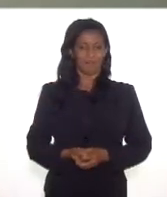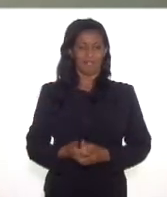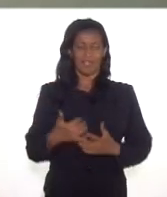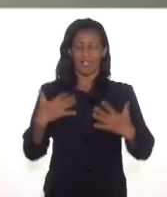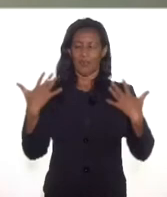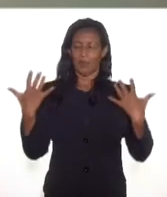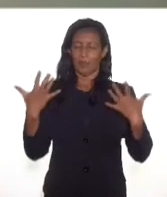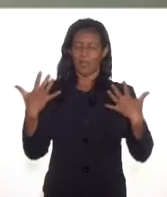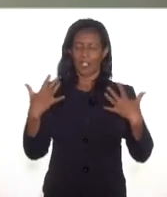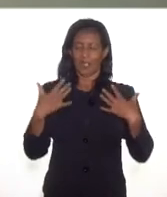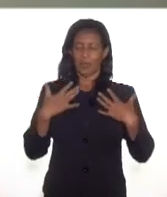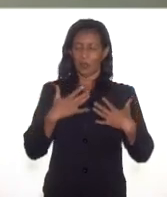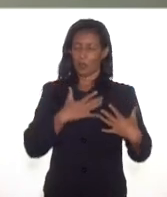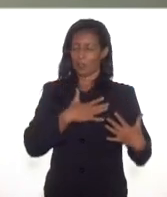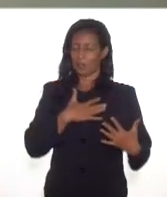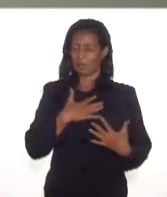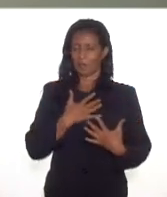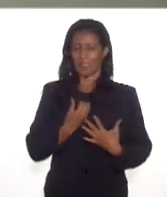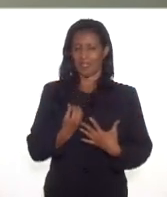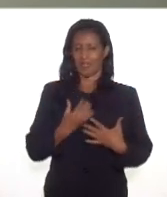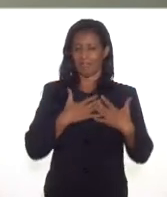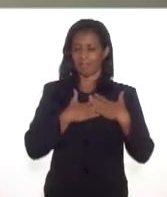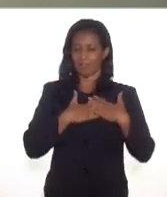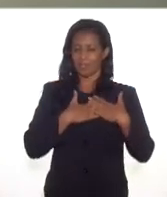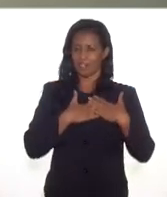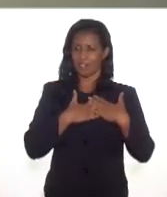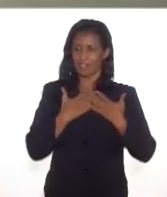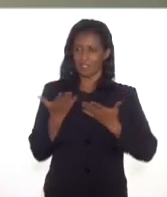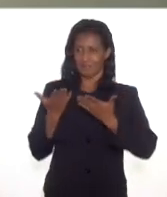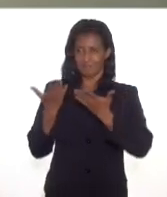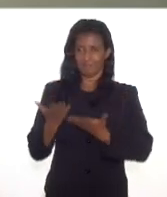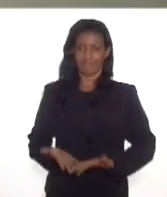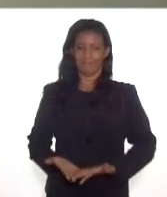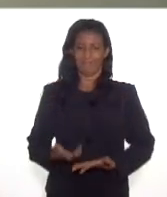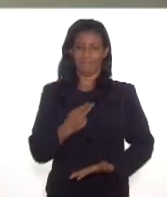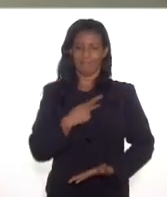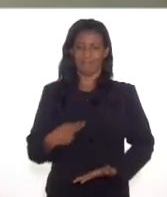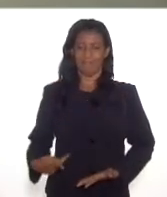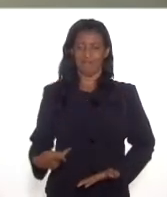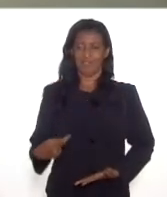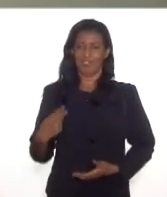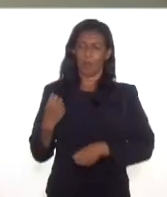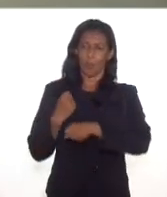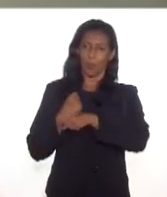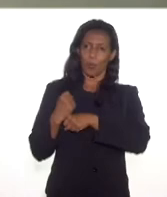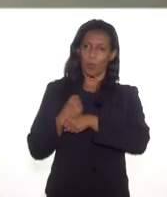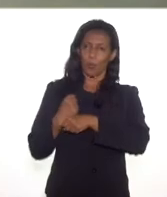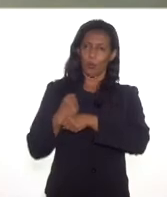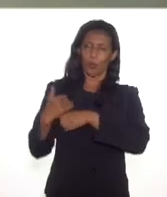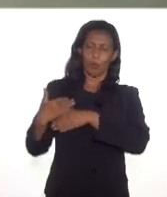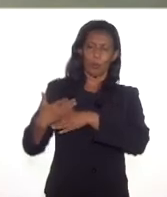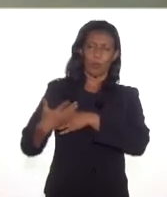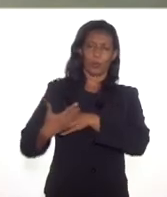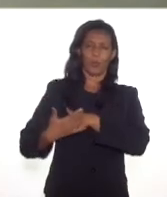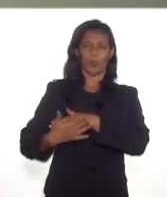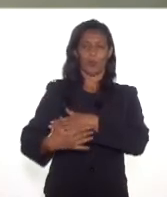minha solidariedade a Vossa Excelência, que, ao longo de todo o seu